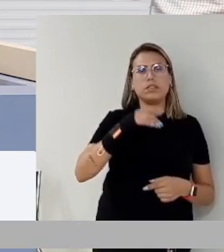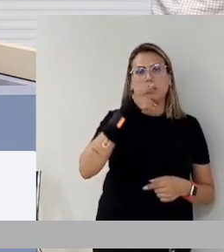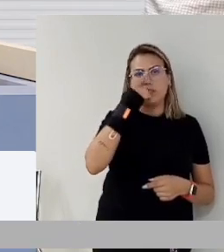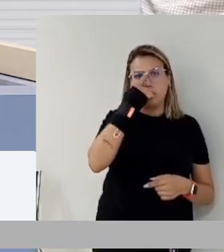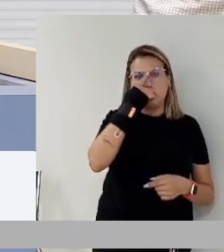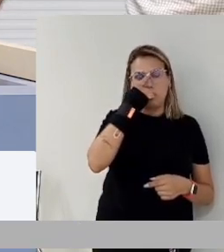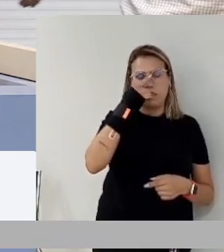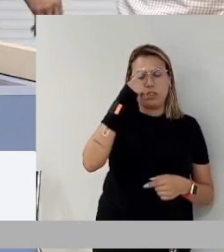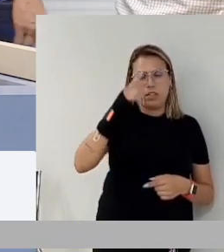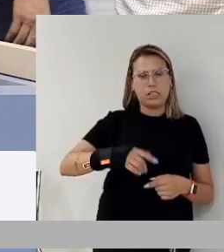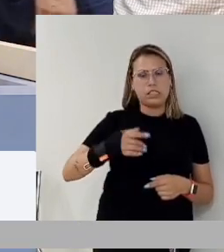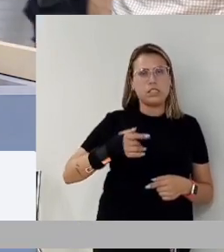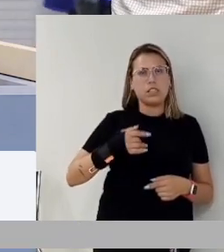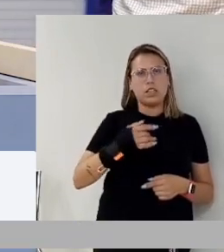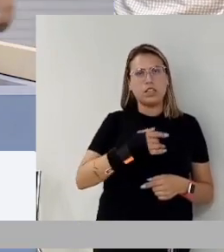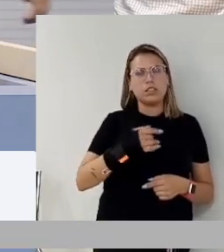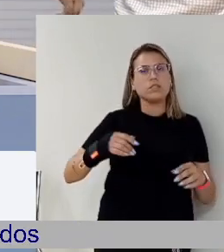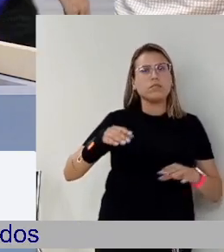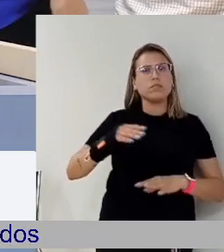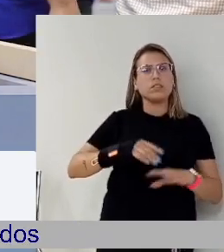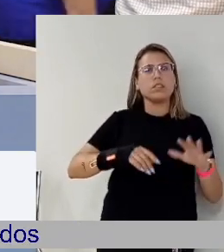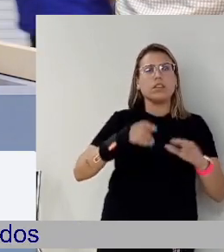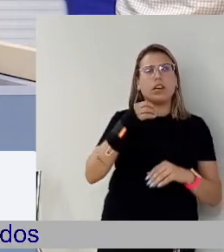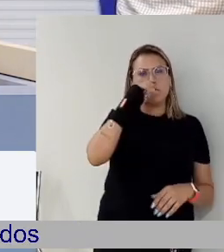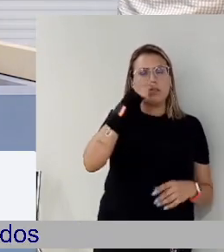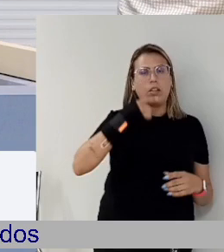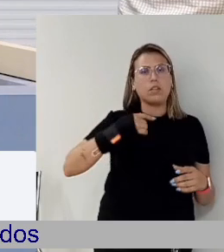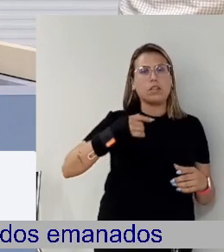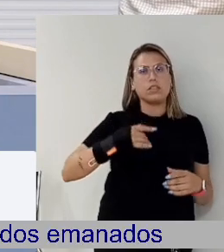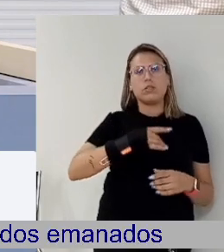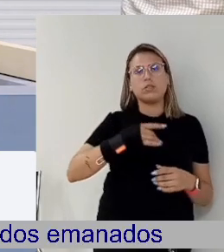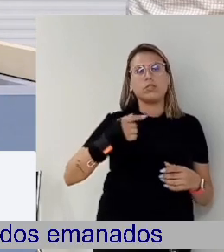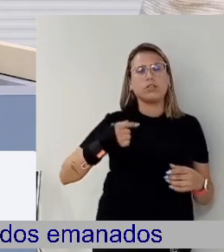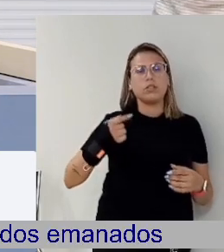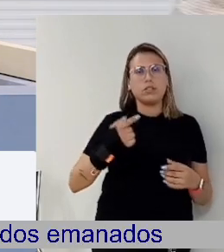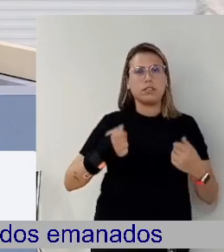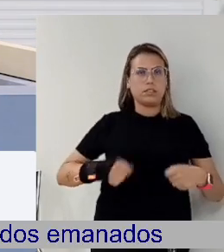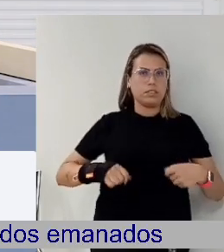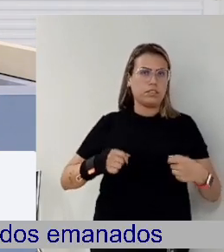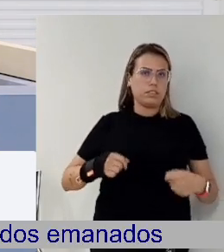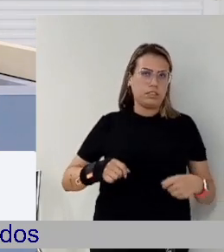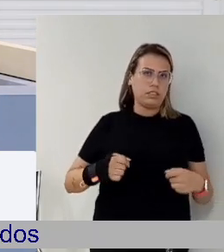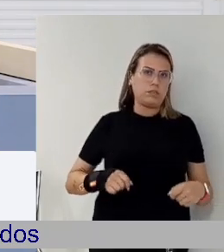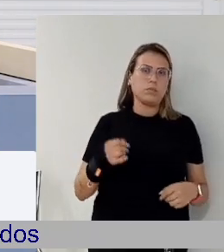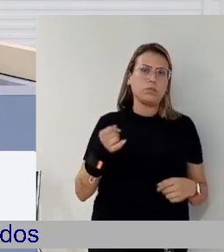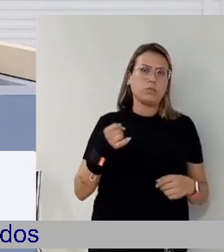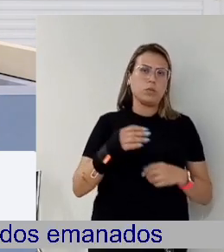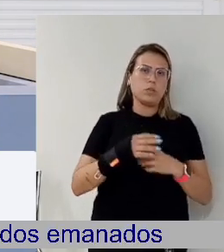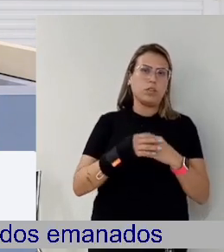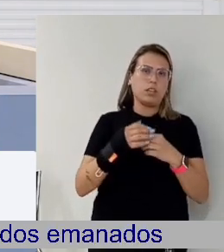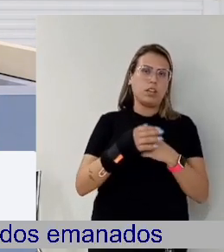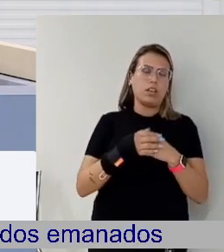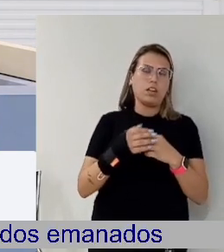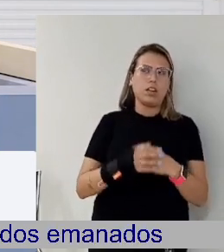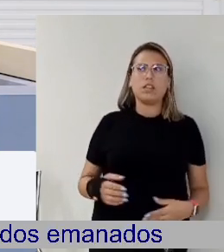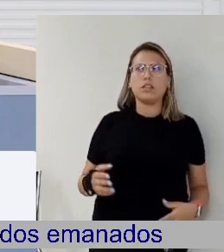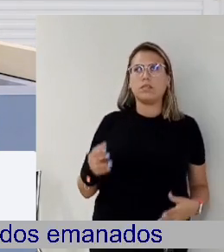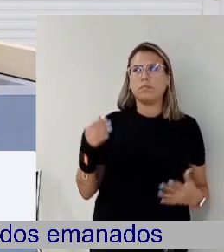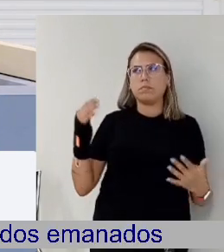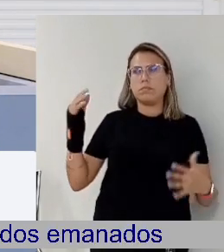preventiva e é o ar que respiramos é uma saúde que nós precisamos cuidar com muito carinho mais Ed